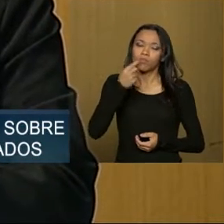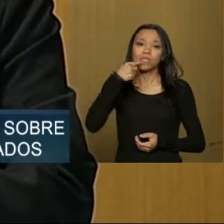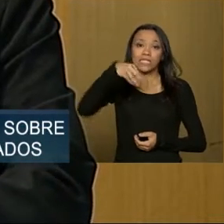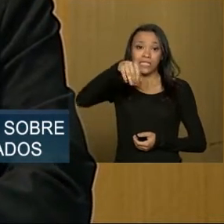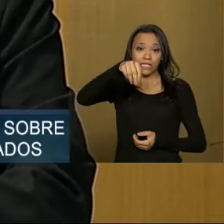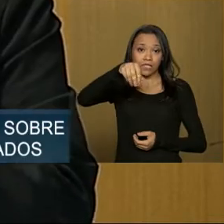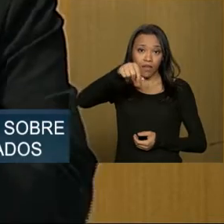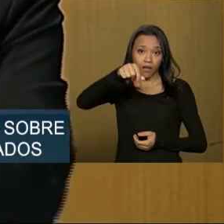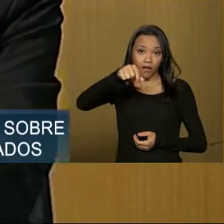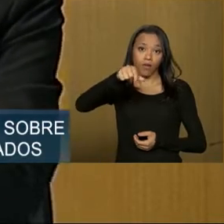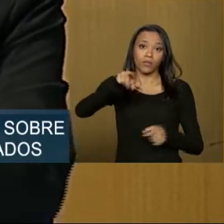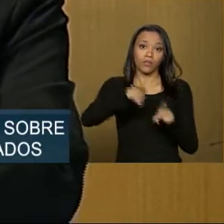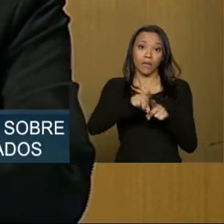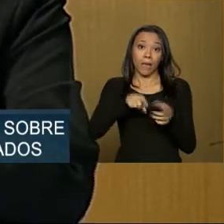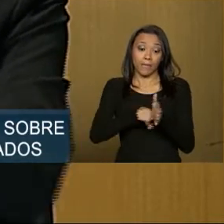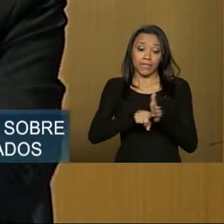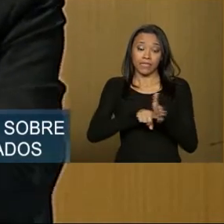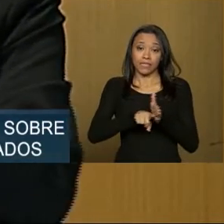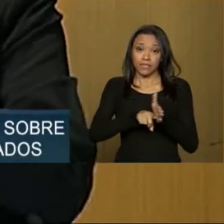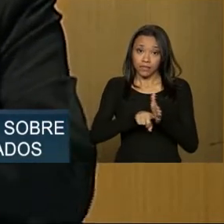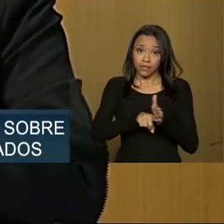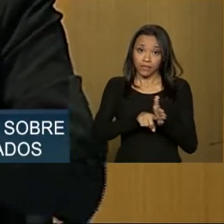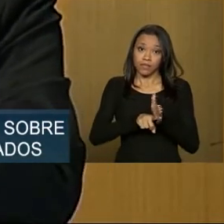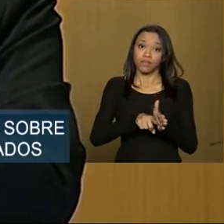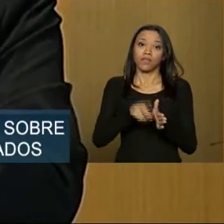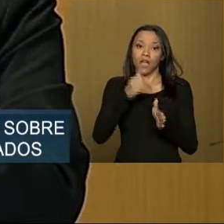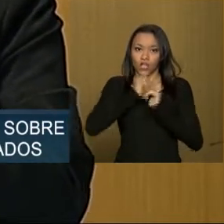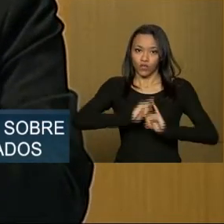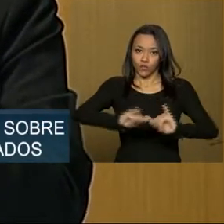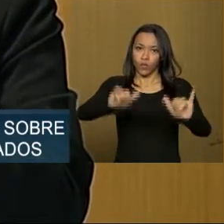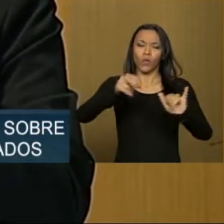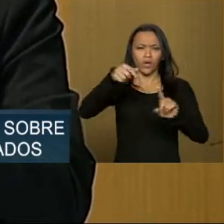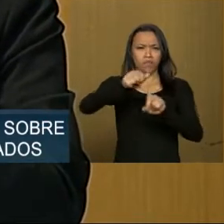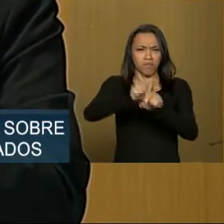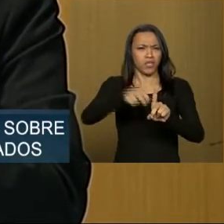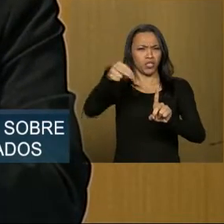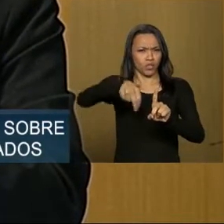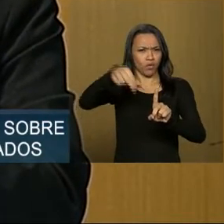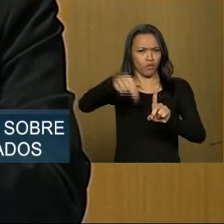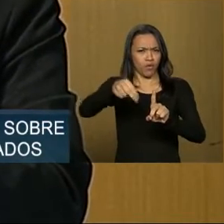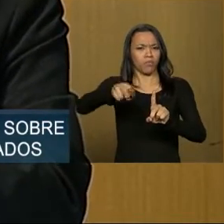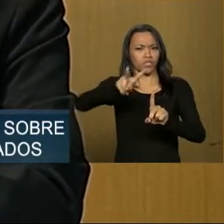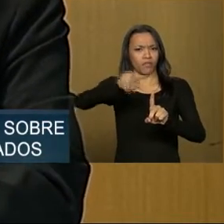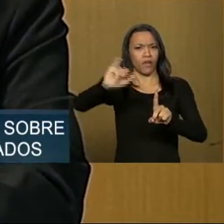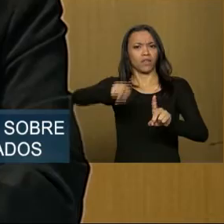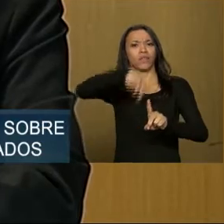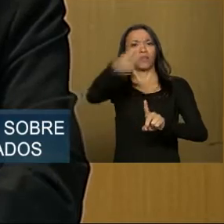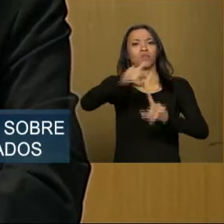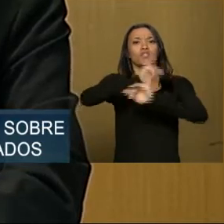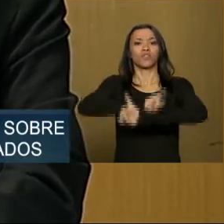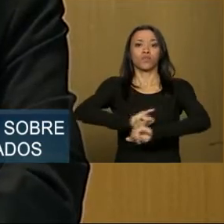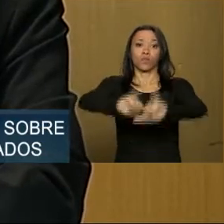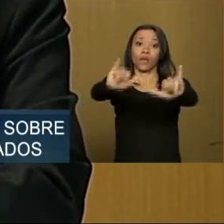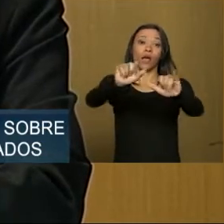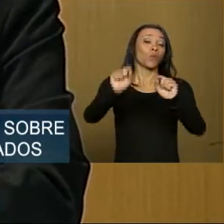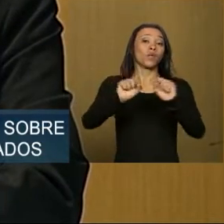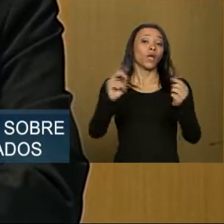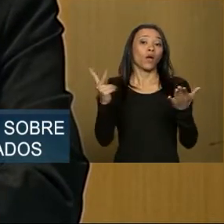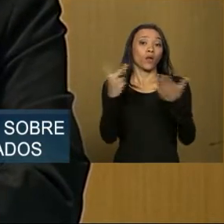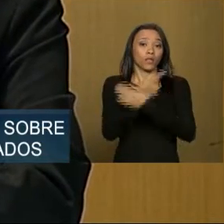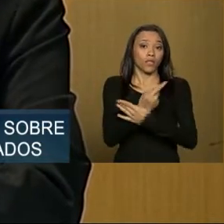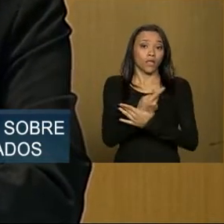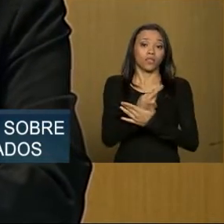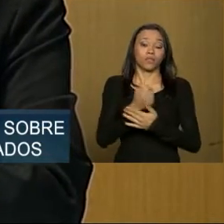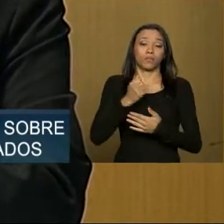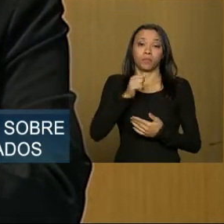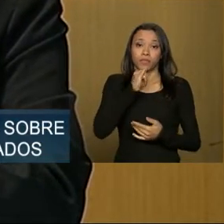maior precisão ainda, a Pesquisa Nacional de Saúde, em novembro, a gente vai divulgar os dados de excreção urinária do sódio.